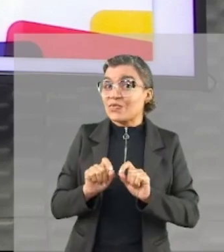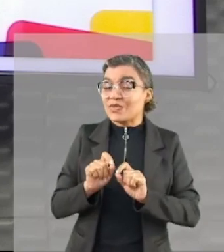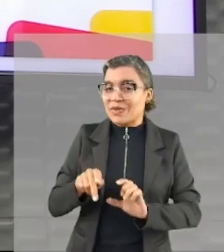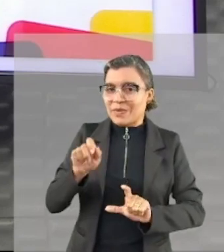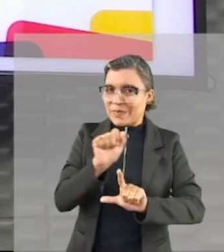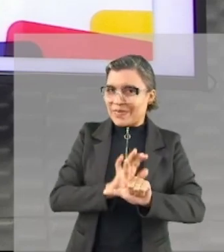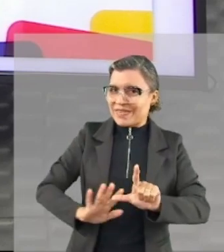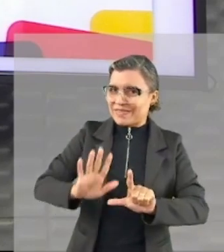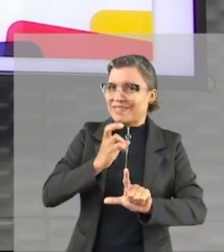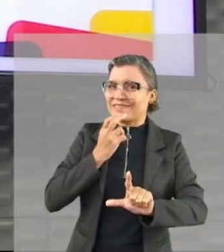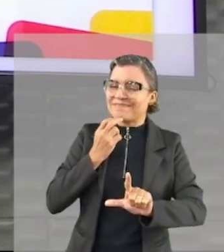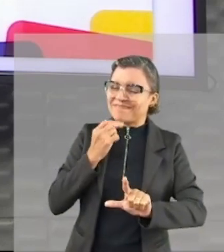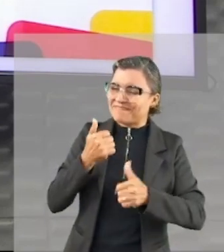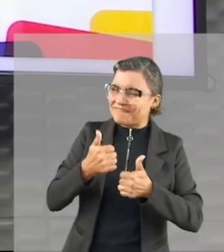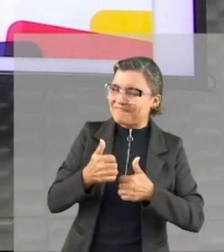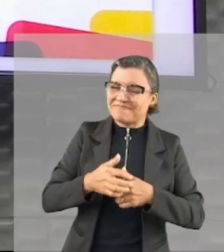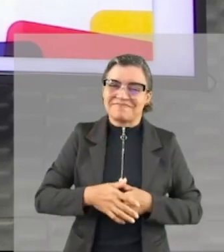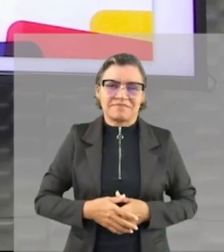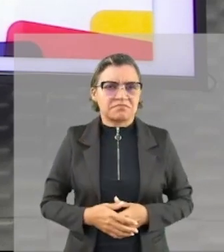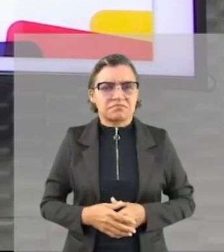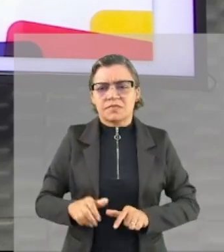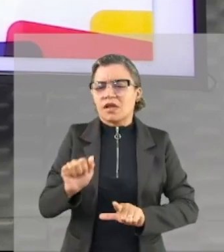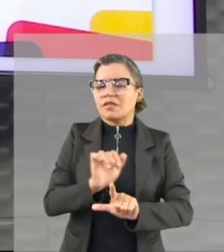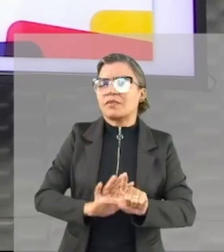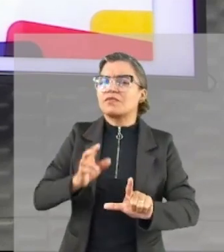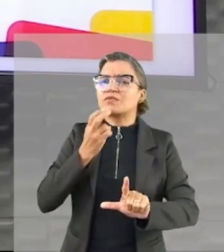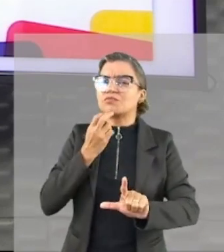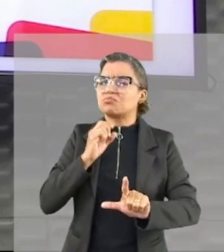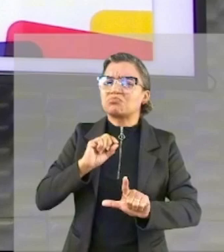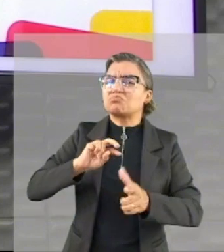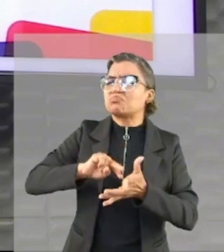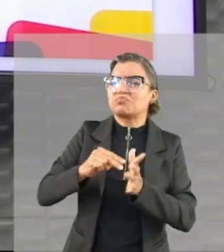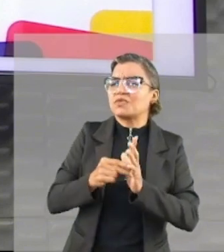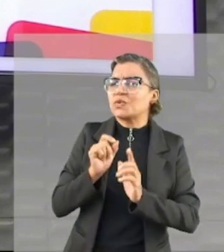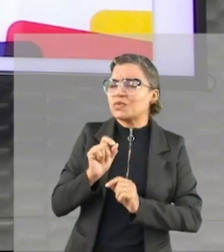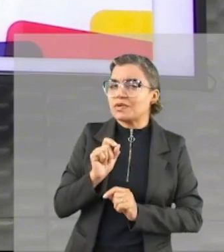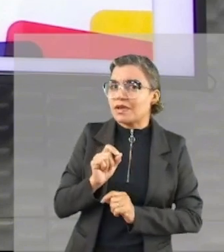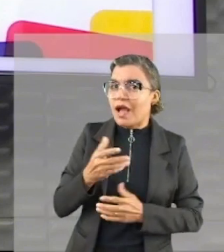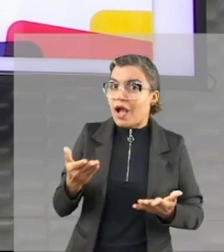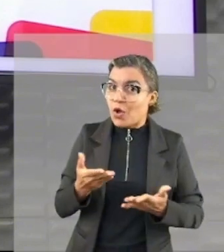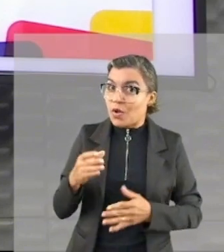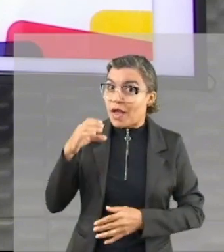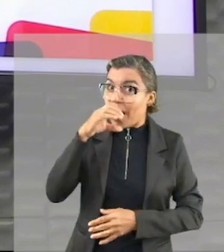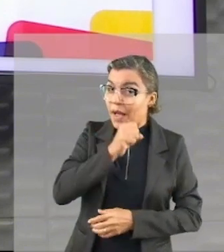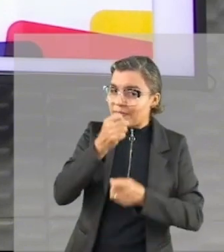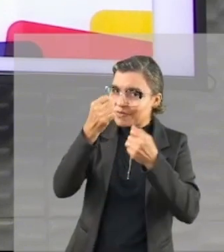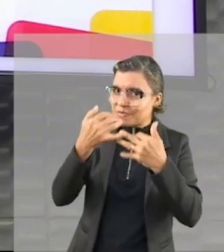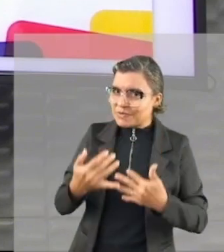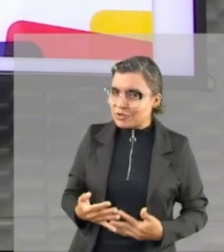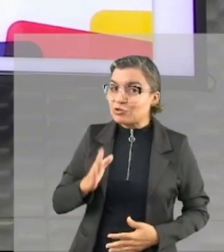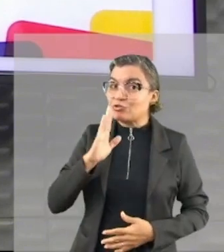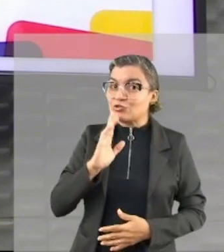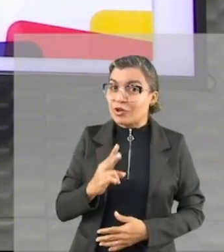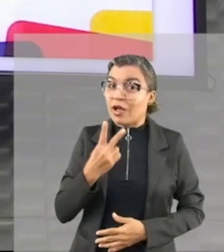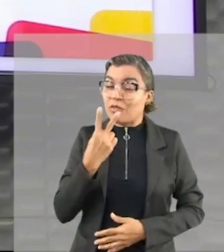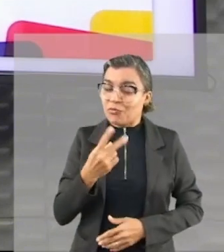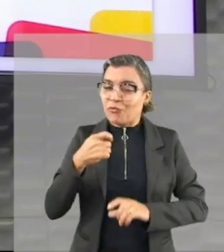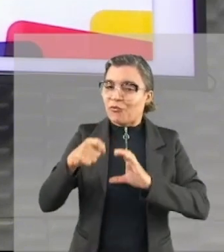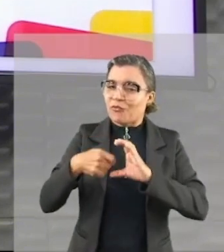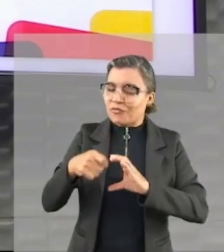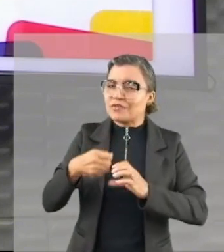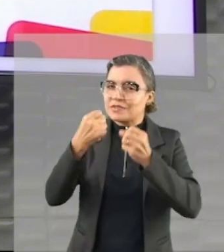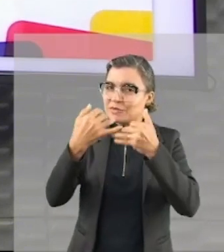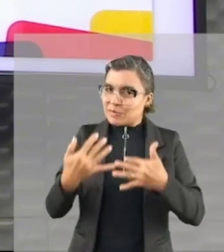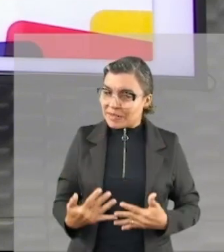plataforma Gonçalves Dias. O que é a plataforma Gonçalves Dias? Dessa vez eu vou ser rápido, sucinto. Já falei em 2 vídeos.